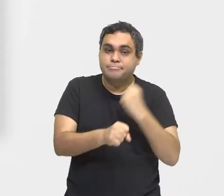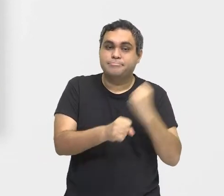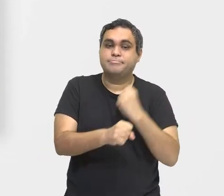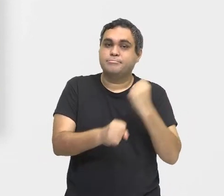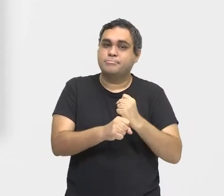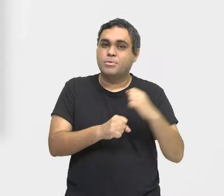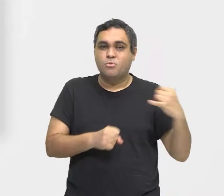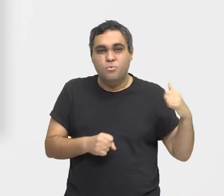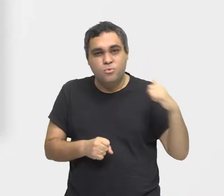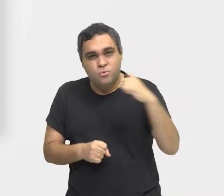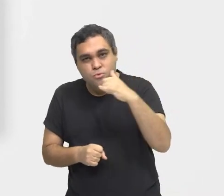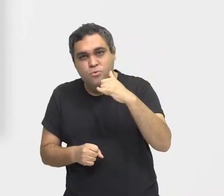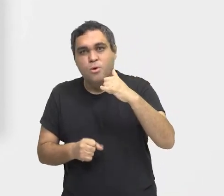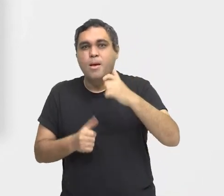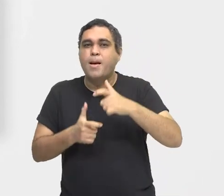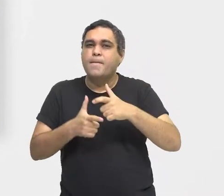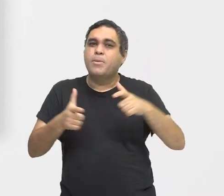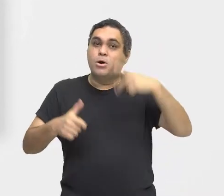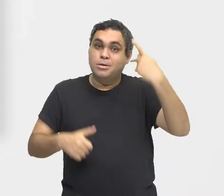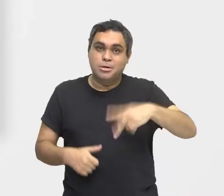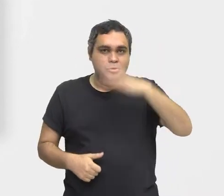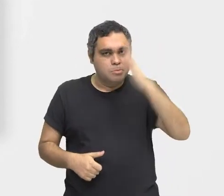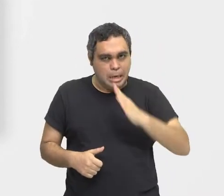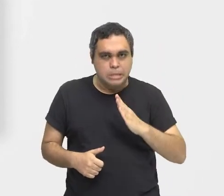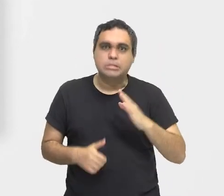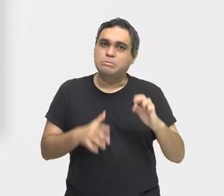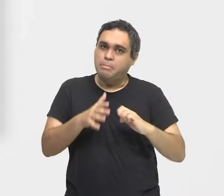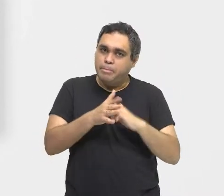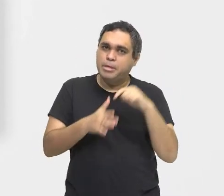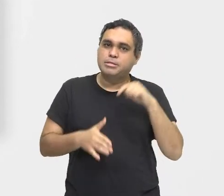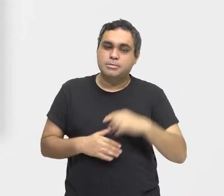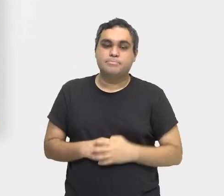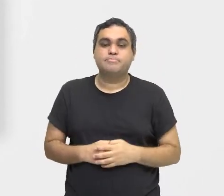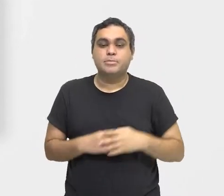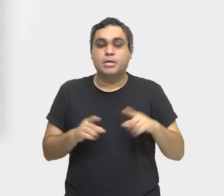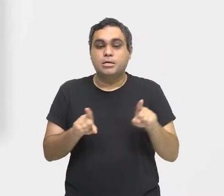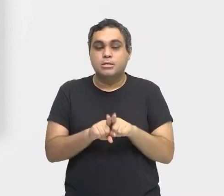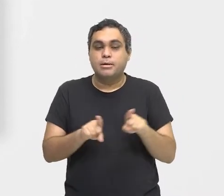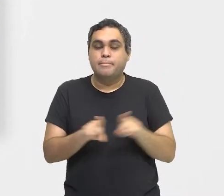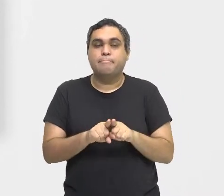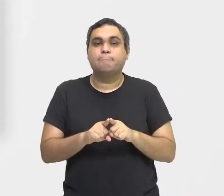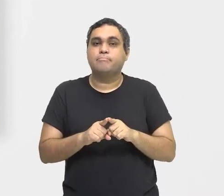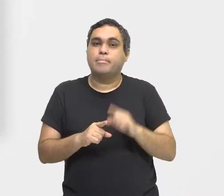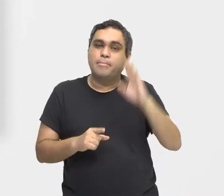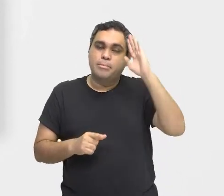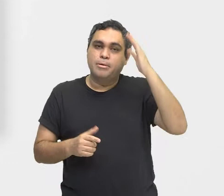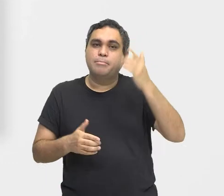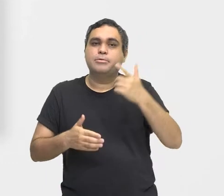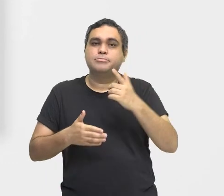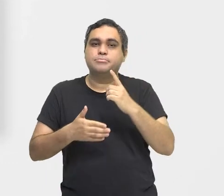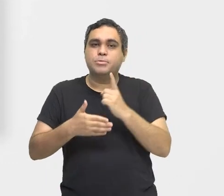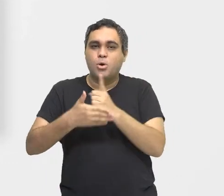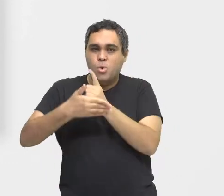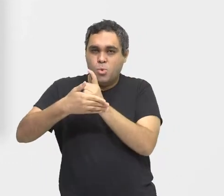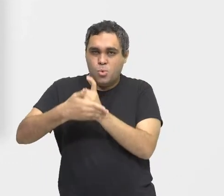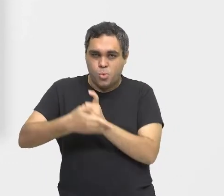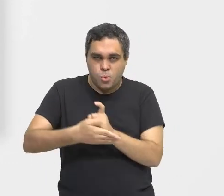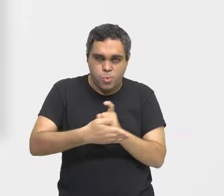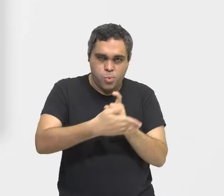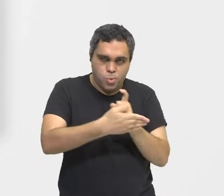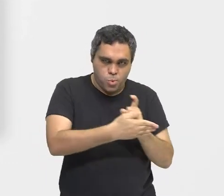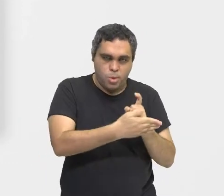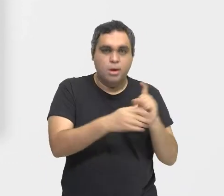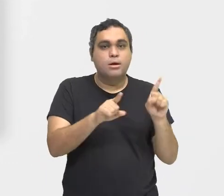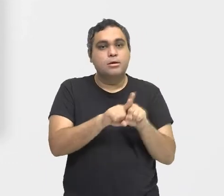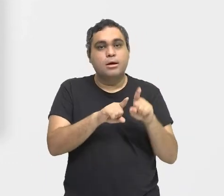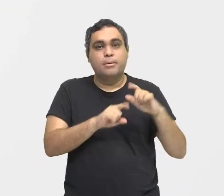esse desenvolvimento industrial, né, na parte aí principalmente de submarinos e aeronaves, mas também teremos aí a